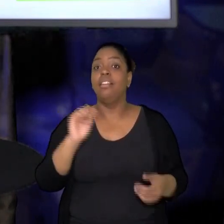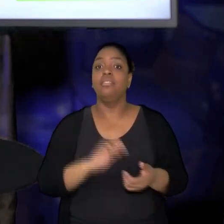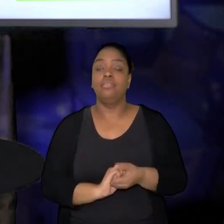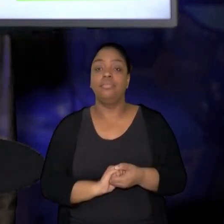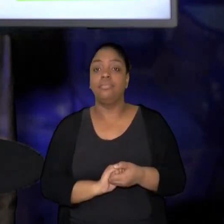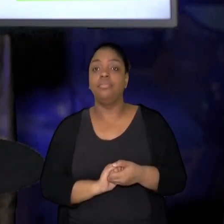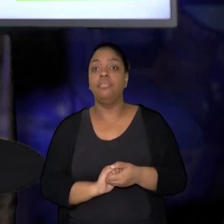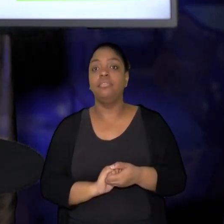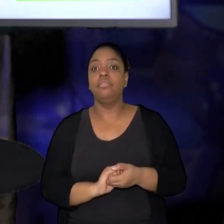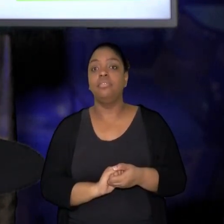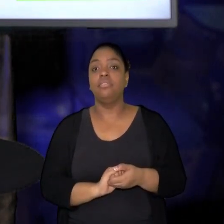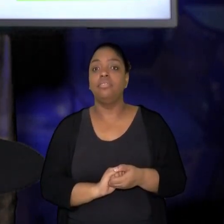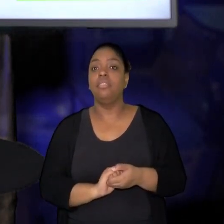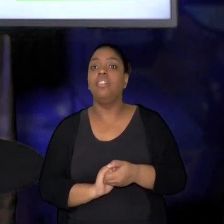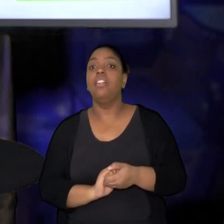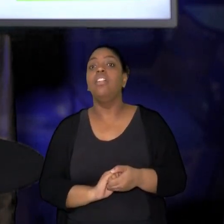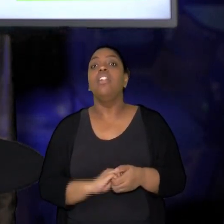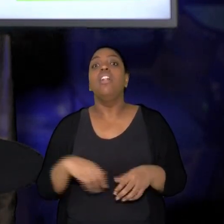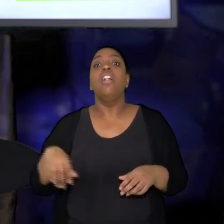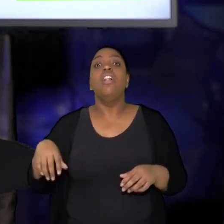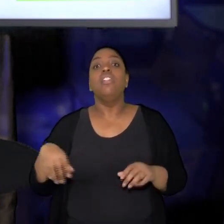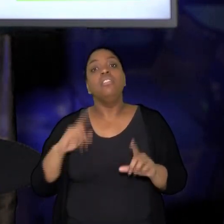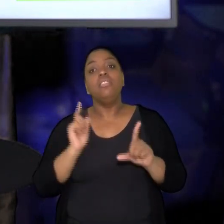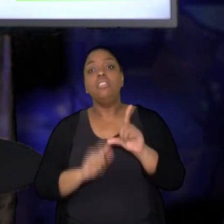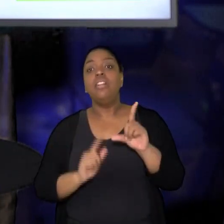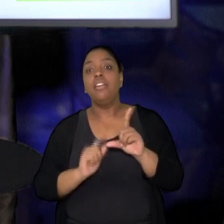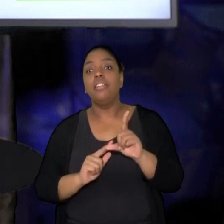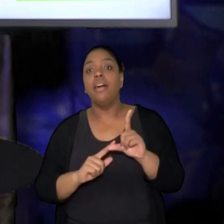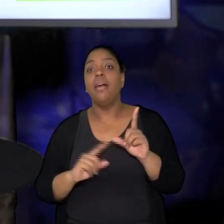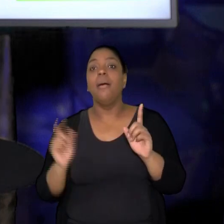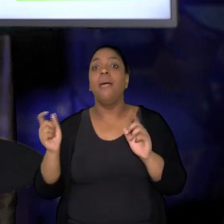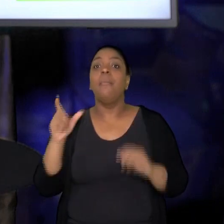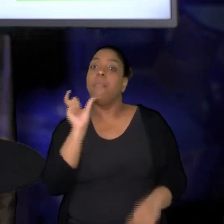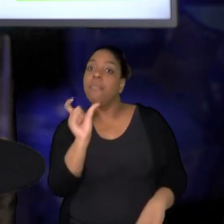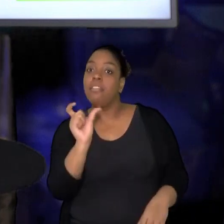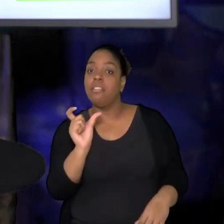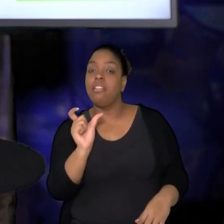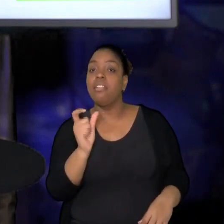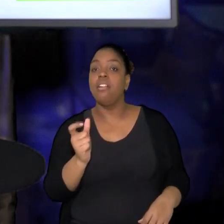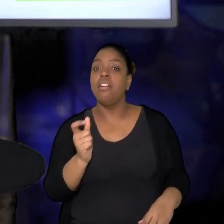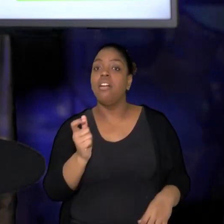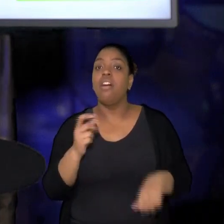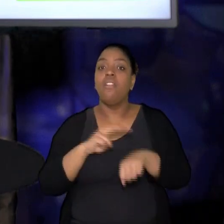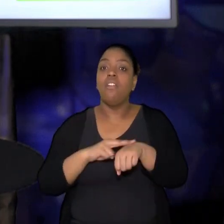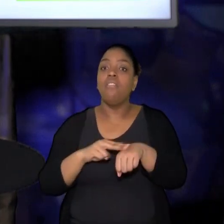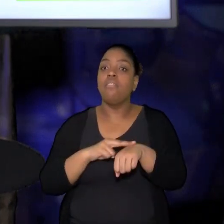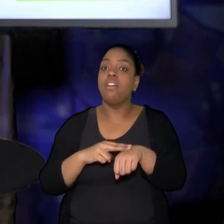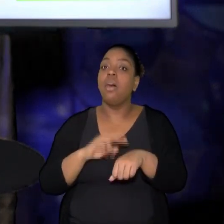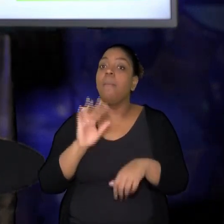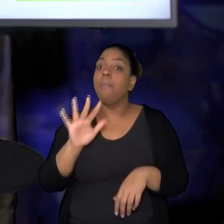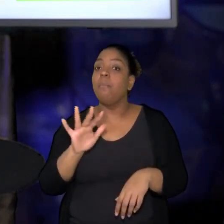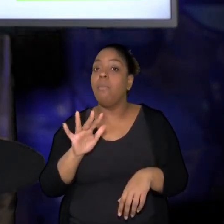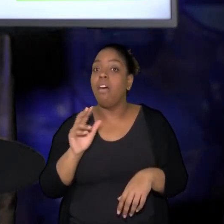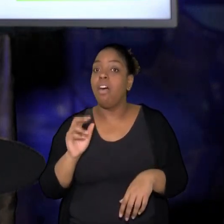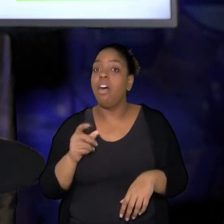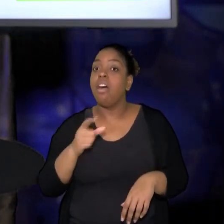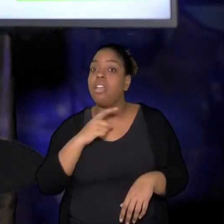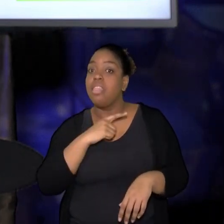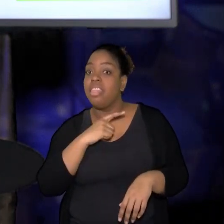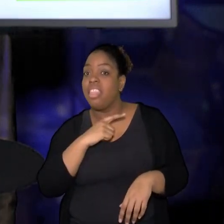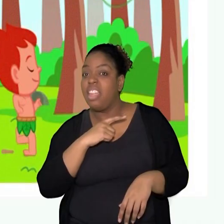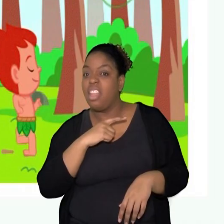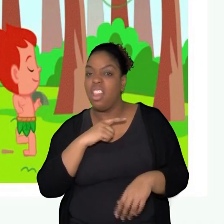da palavra verde, mas nós não temos a letrinha D. Vocês lembram que cor são os olhos do